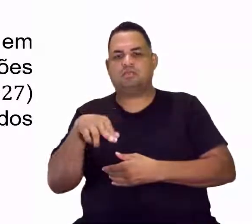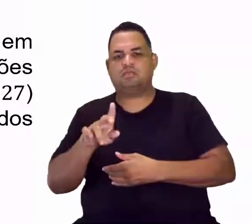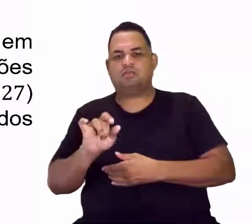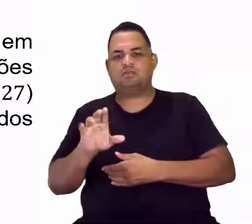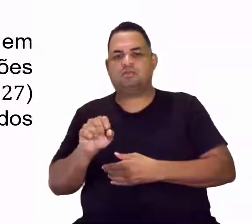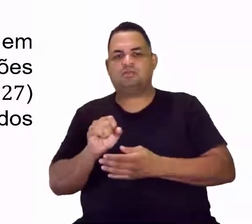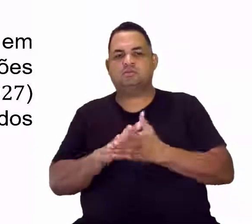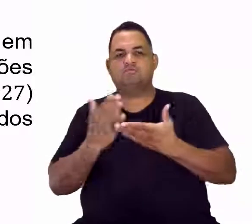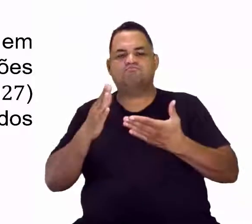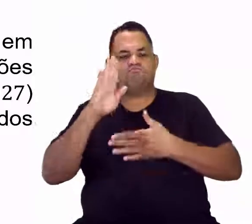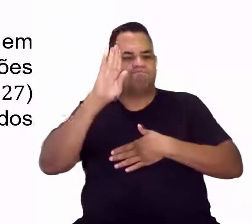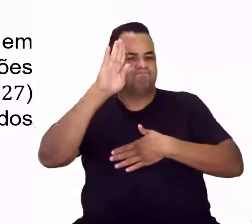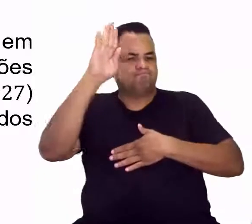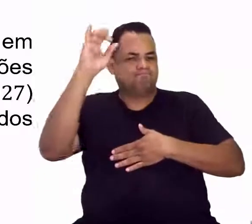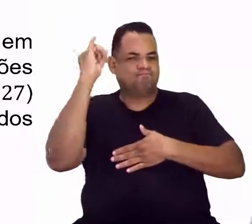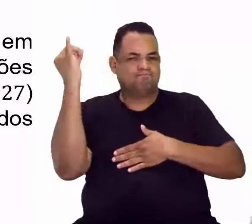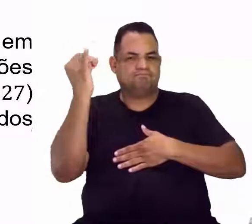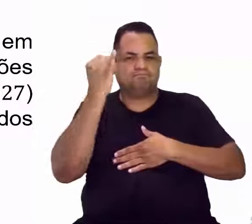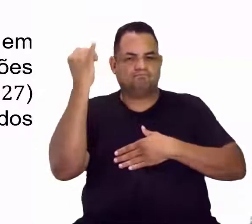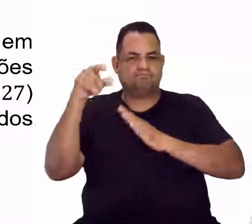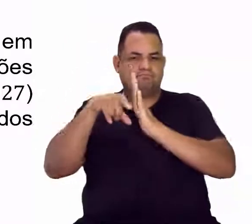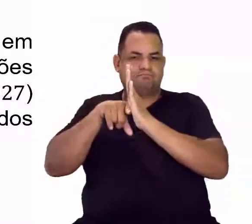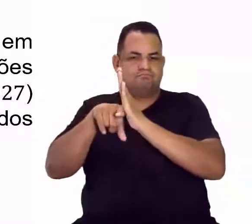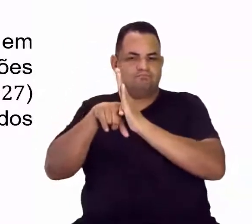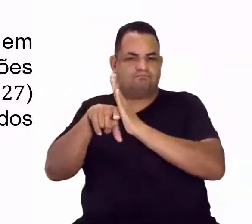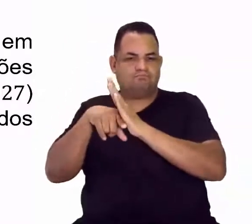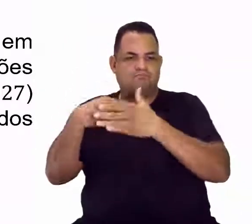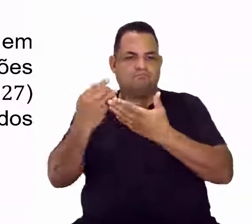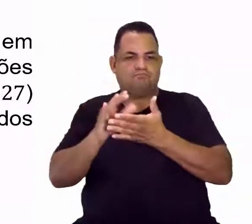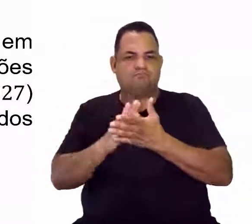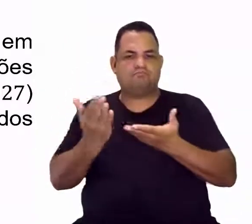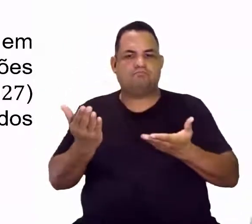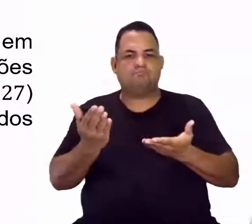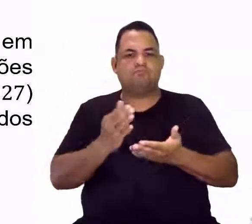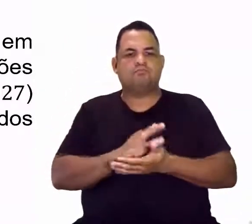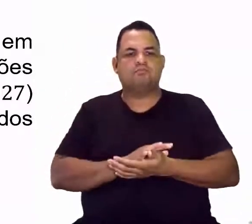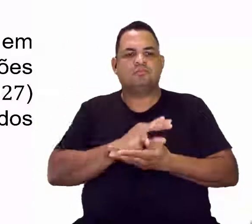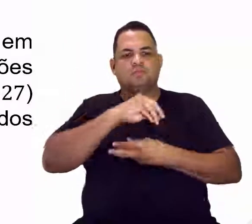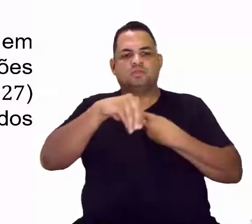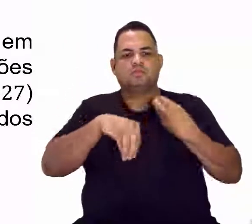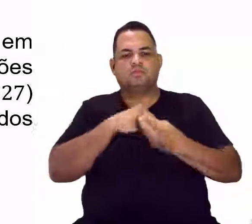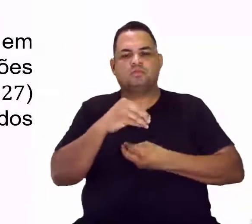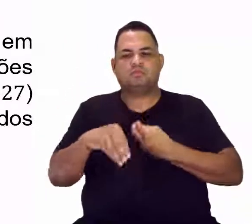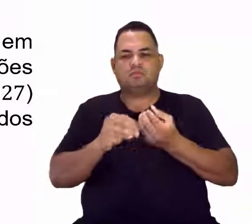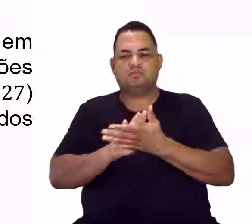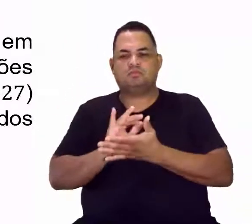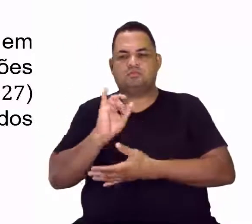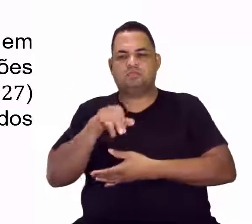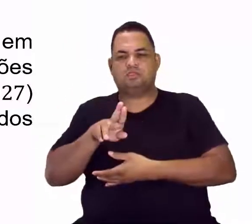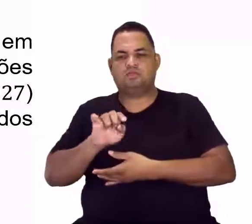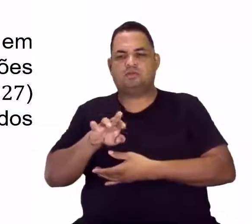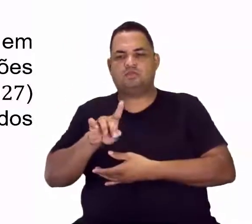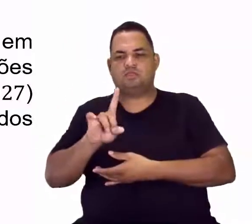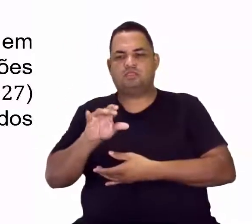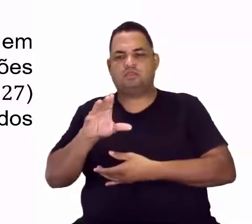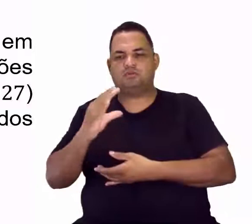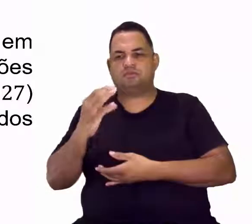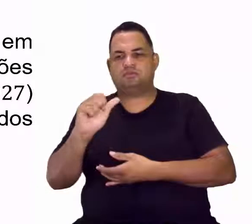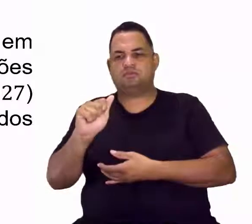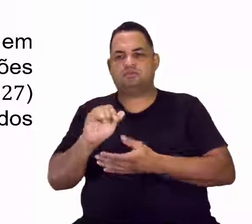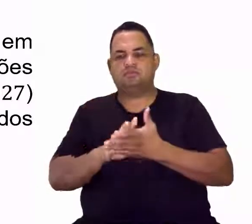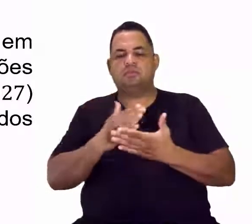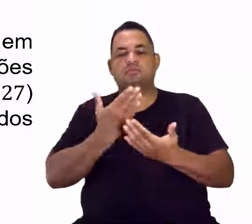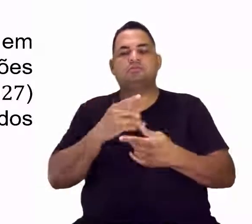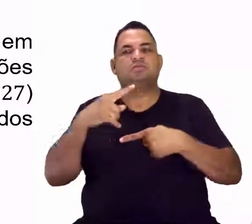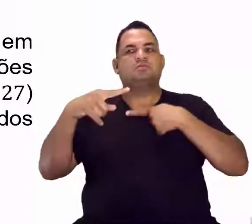foi de fundamental importância no estudo dos compostos inorgânicos. E aí, lá na aula